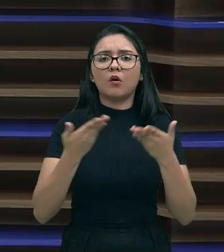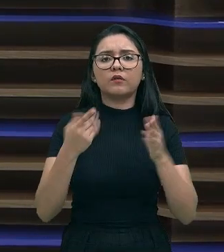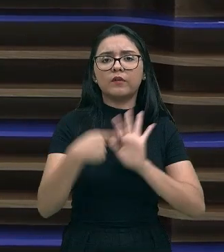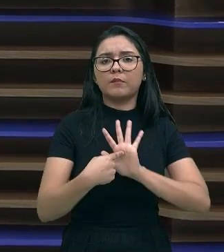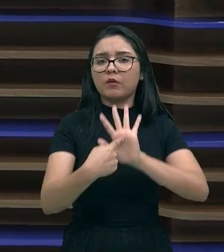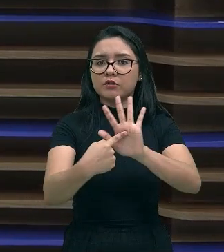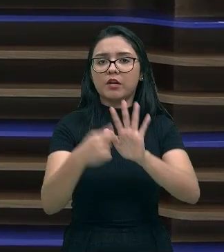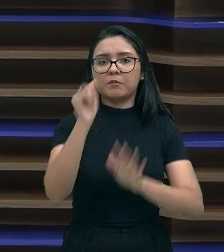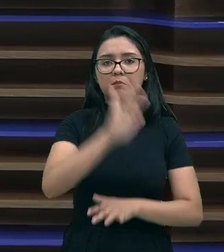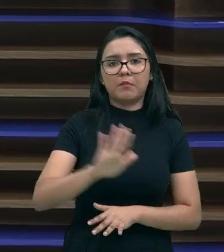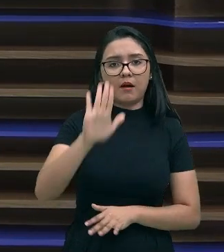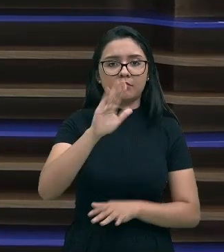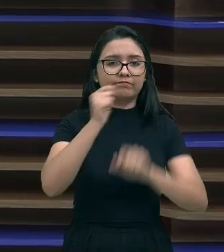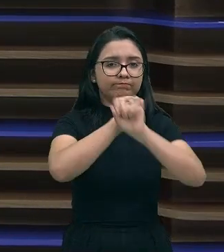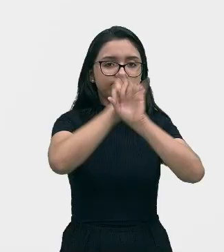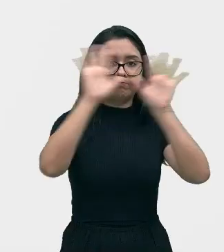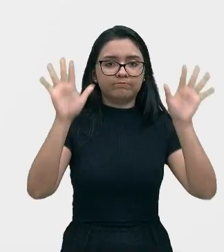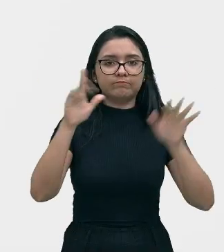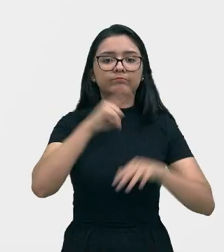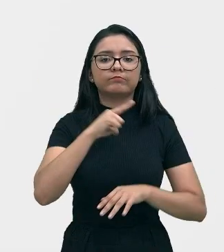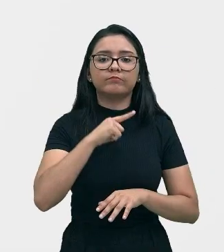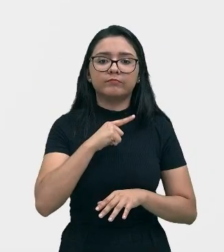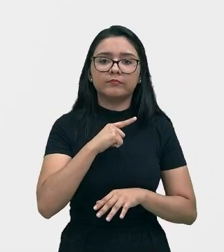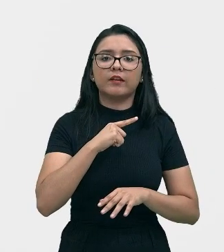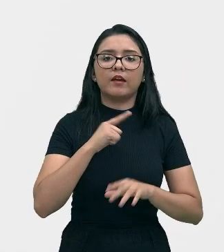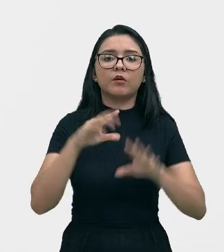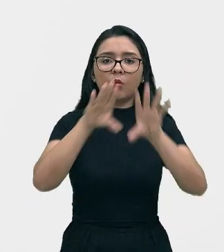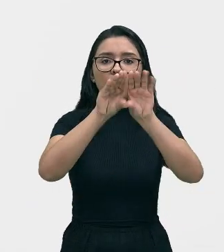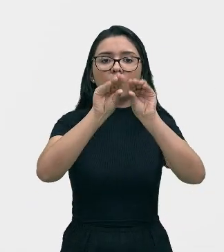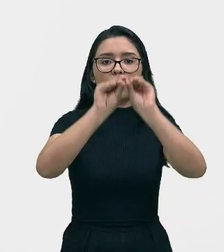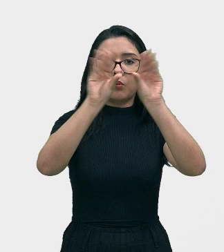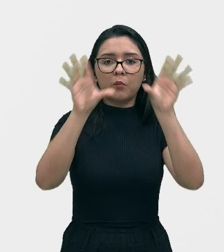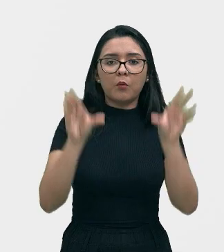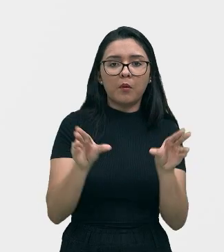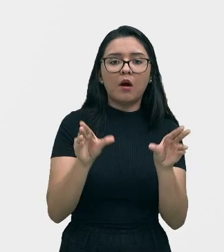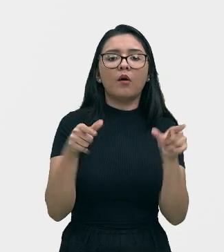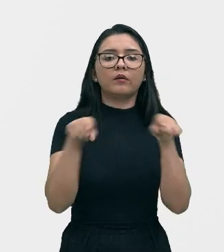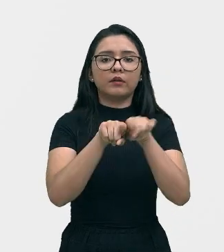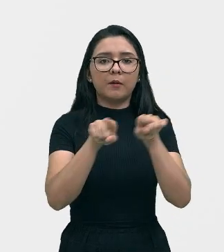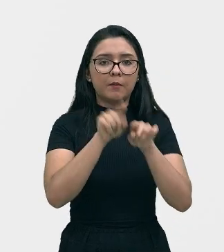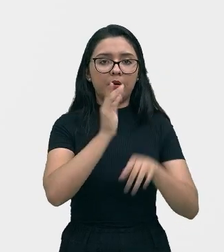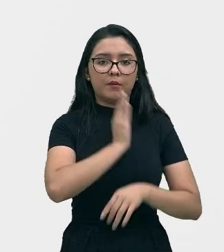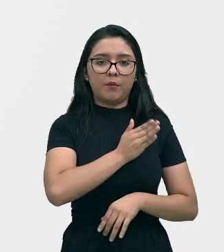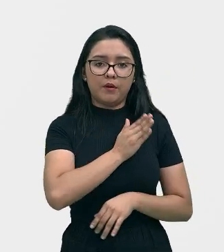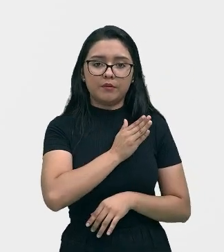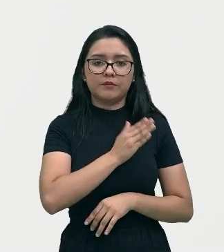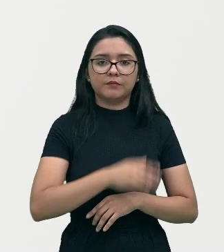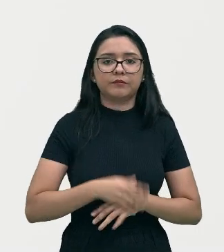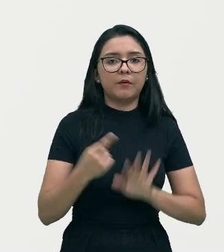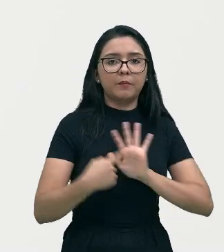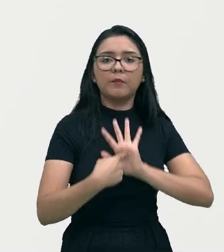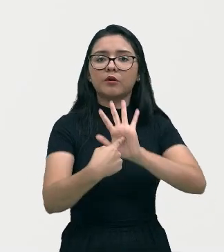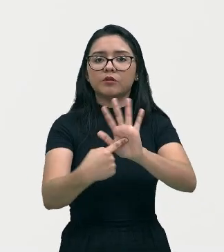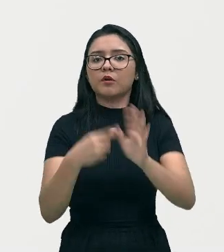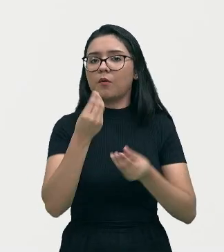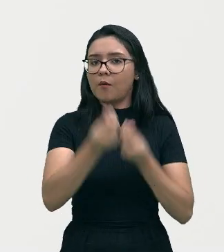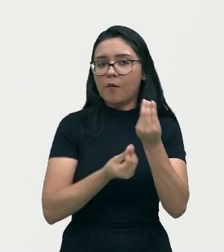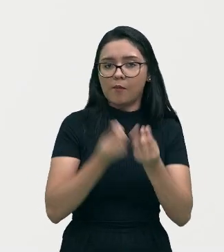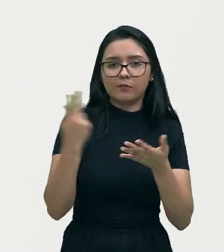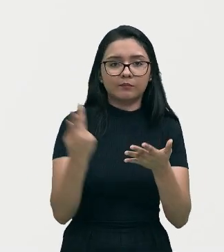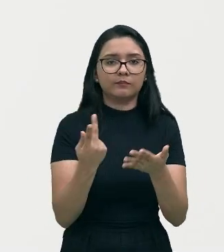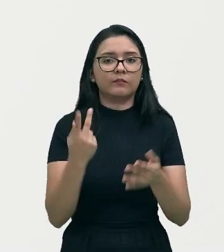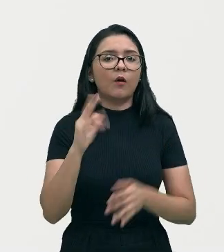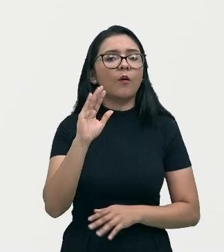nossa imagem, né, que tem aí o pulmão, né, o coração, mostrando aí como que ocorre aí a